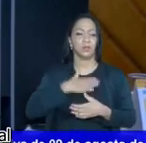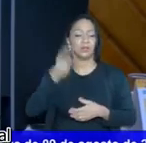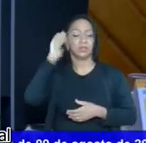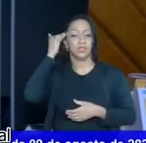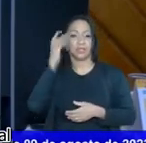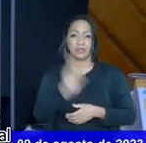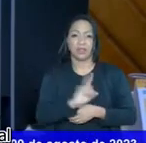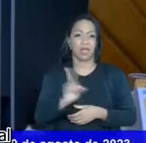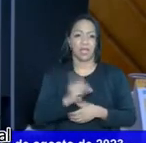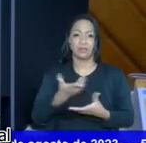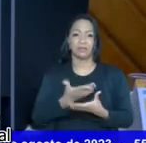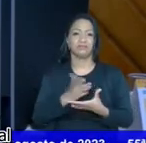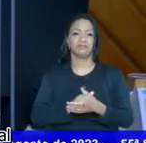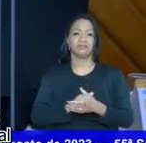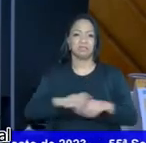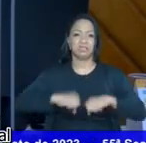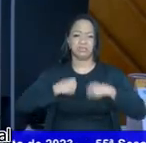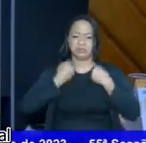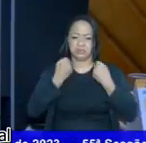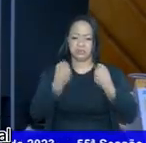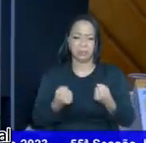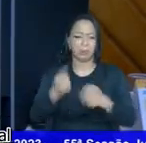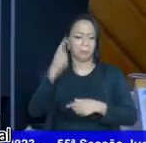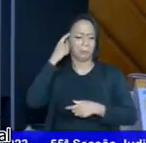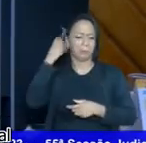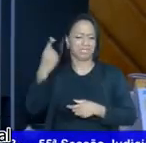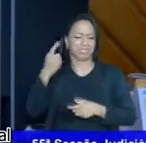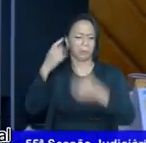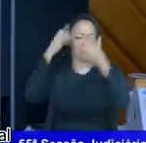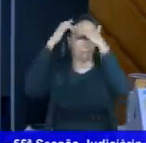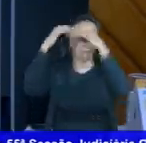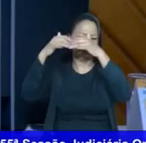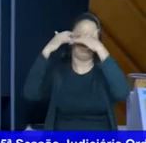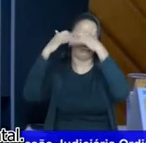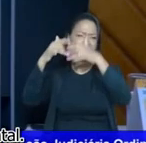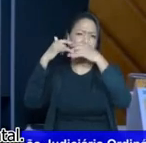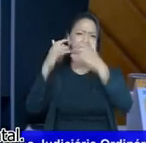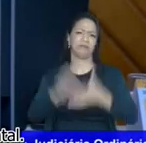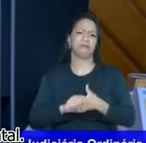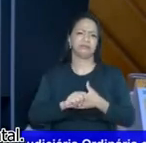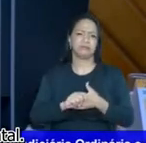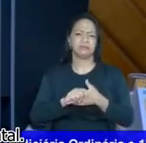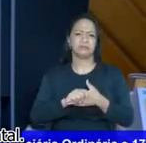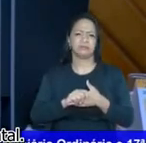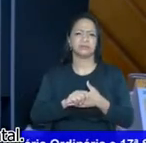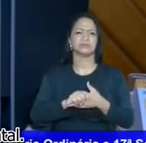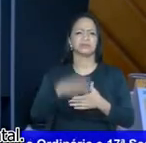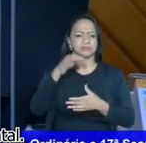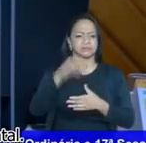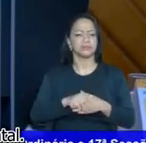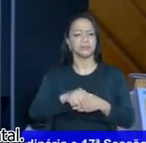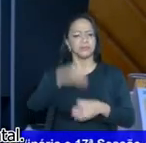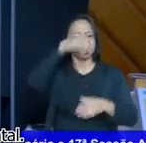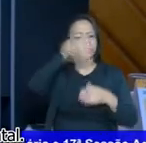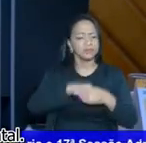não é um demasiado esforço cognitivo, não é uma cognição exauriente, vertical ou exauriente. Isso é feito dentro